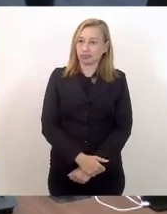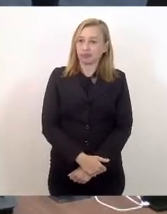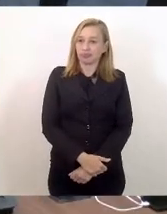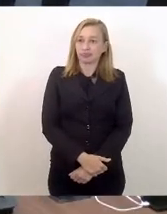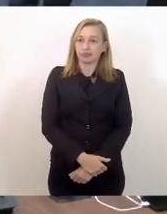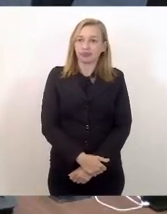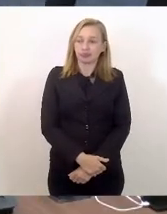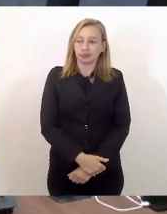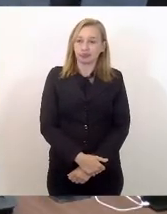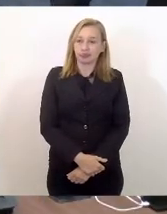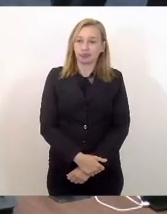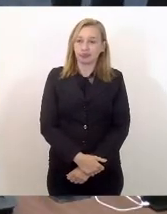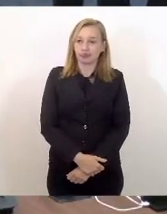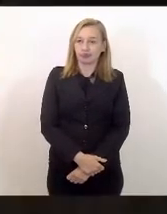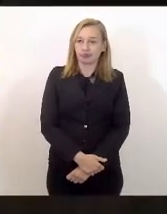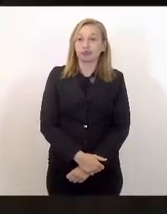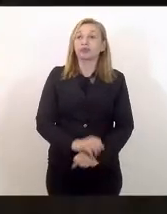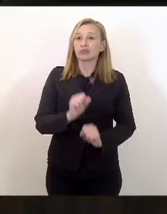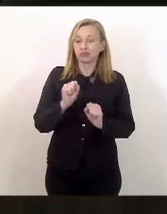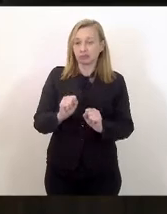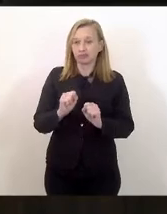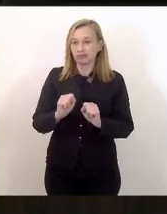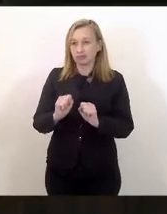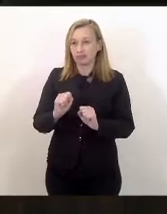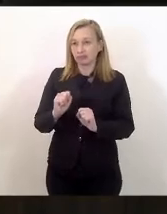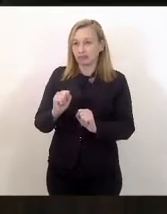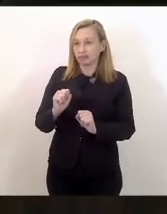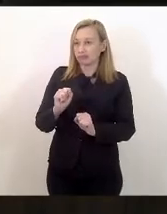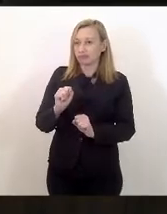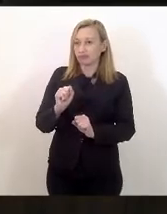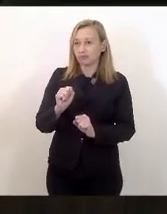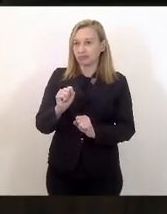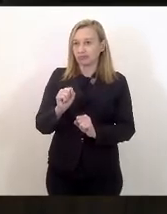Estou com o Luiz nessa, hein? Pode abrir a porteira também, não.